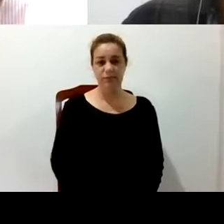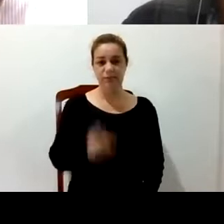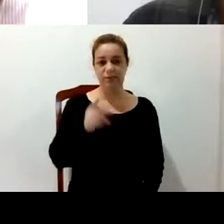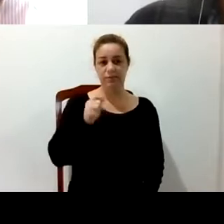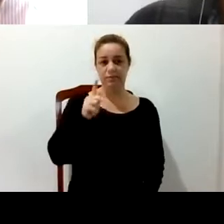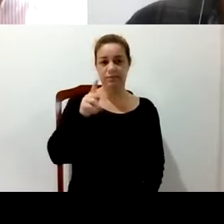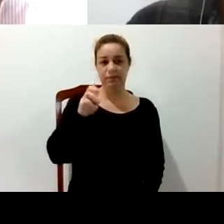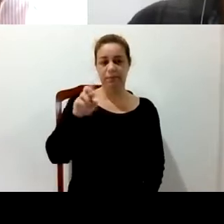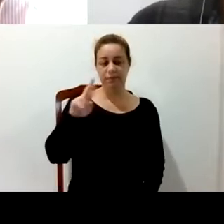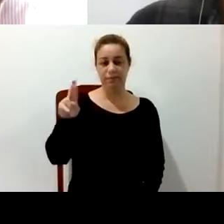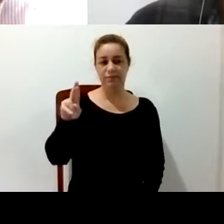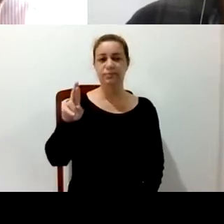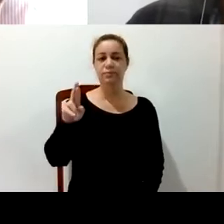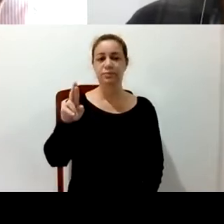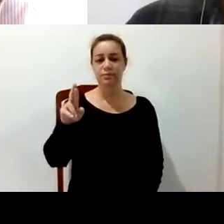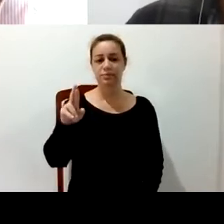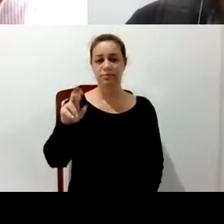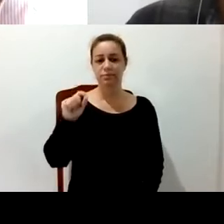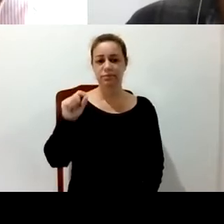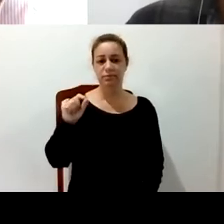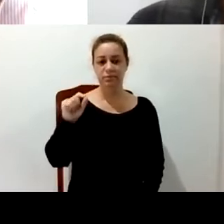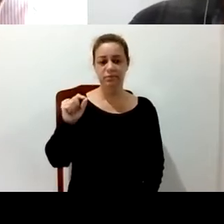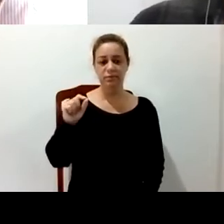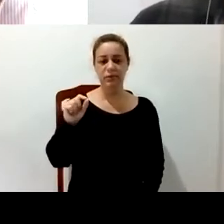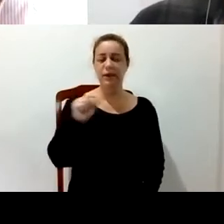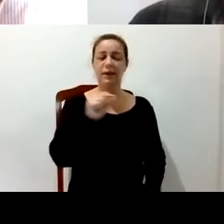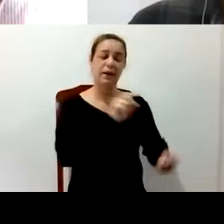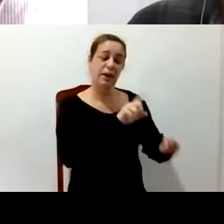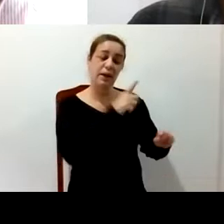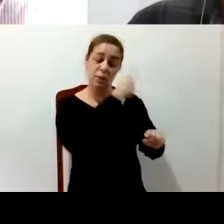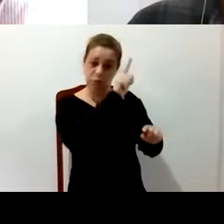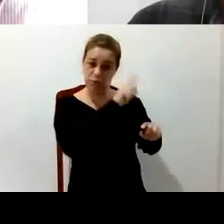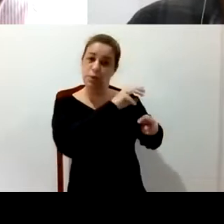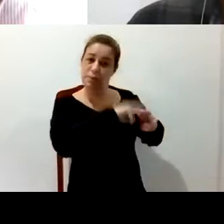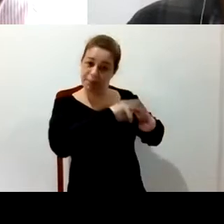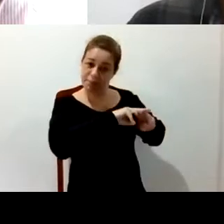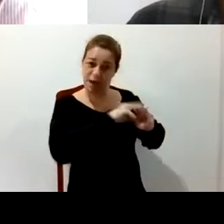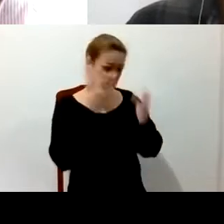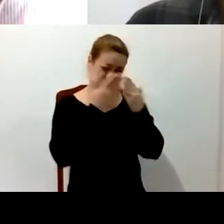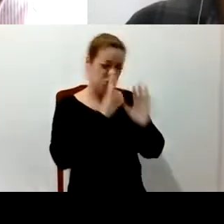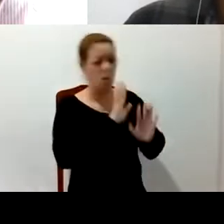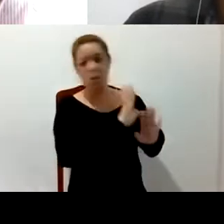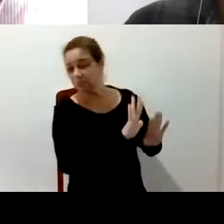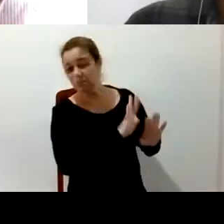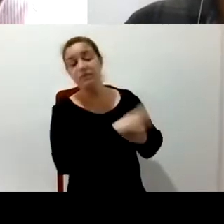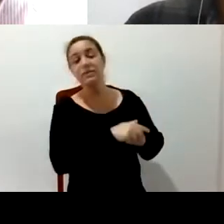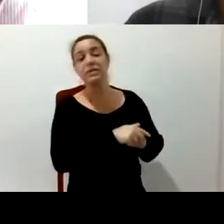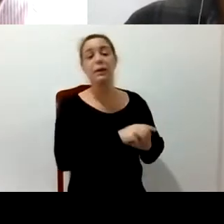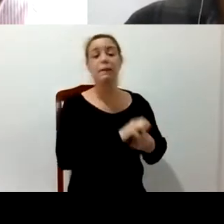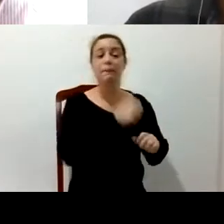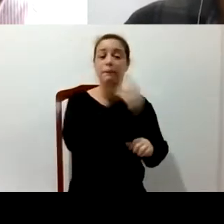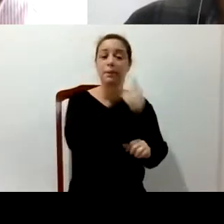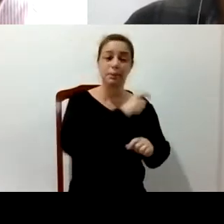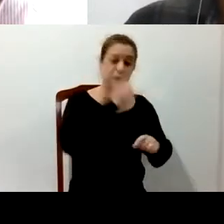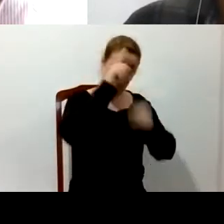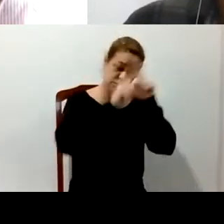não é um filósofo, né? O Popper é um matemático, sei lá, né, um psicólogo, enfim, né, que desenvolveu, né, foi um dos primeiros a desenvolver a linguagem...